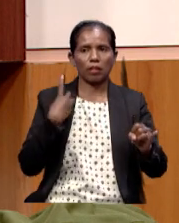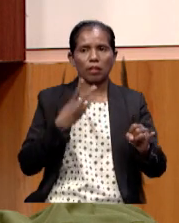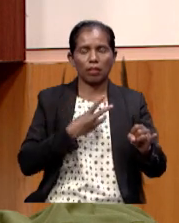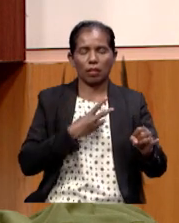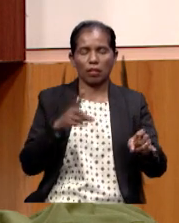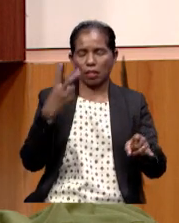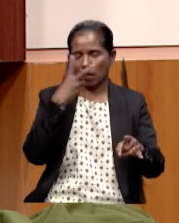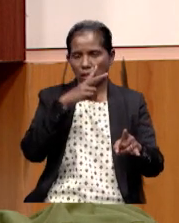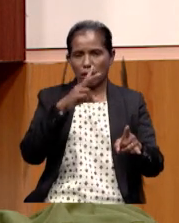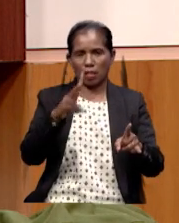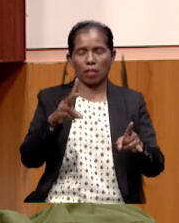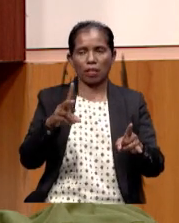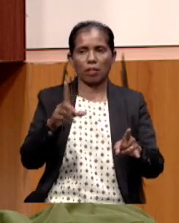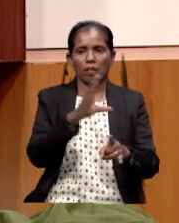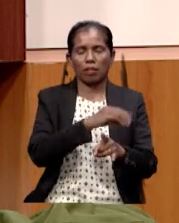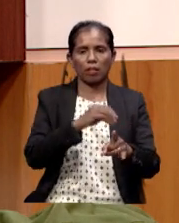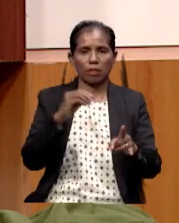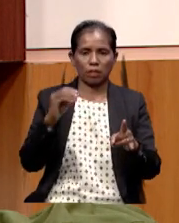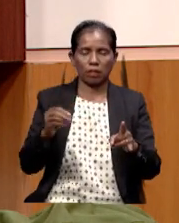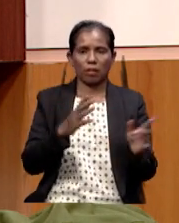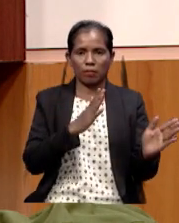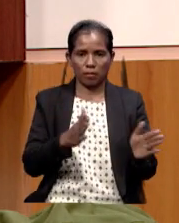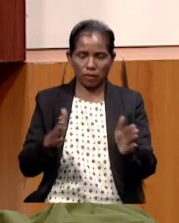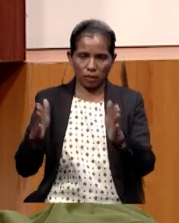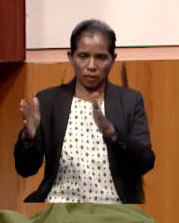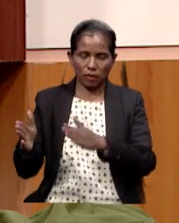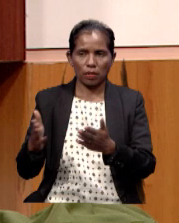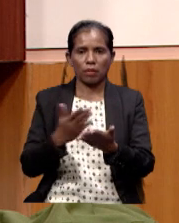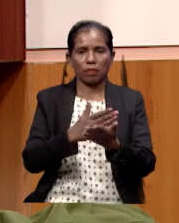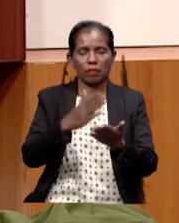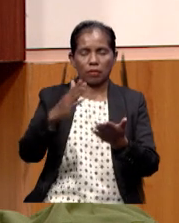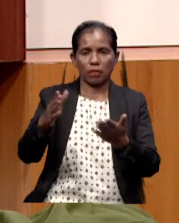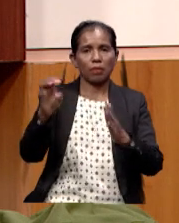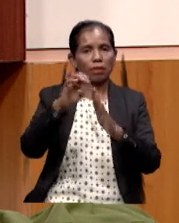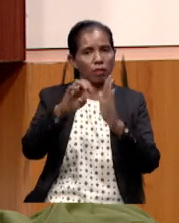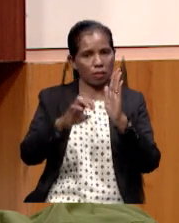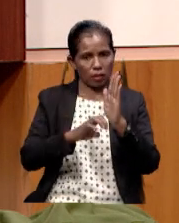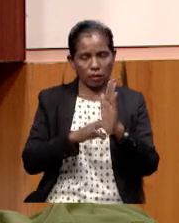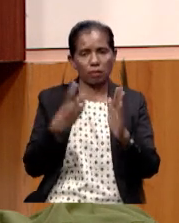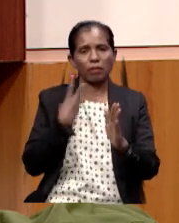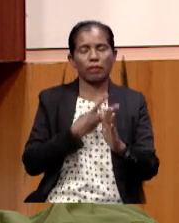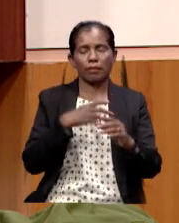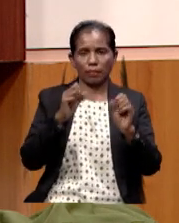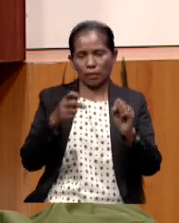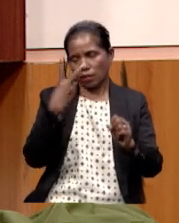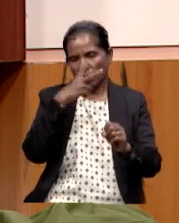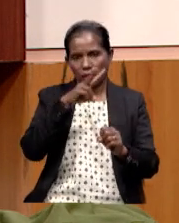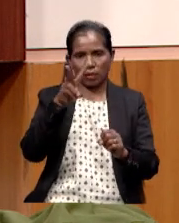de contextualização e processo de consolidação do Estado, e te precisa haremos